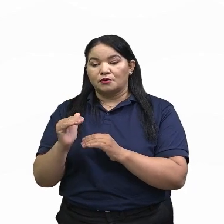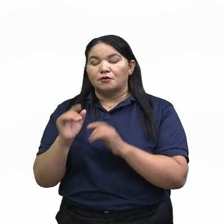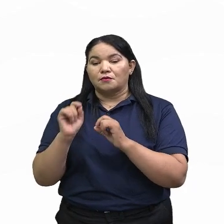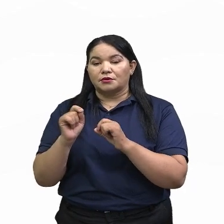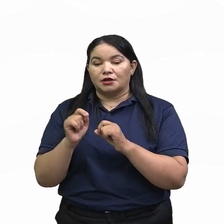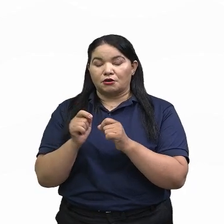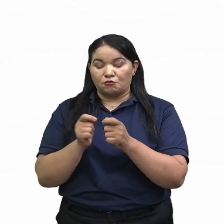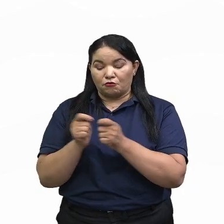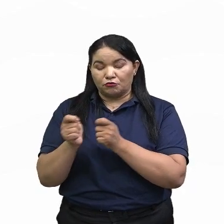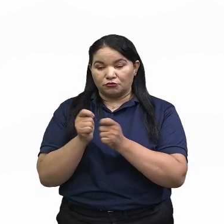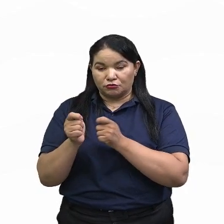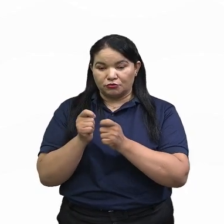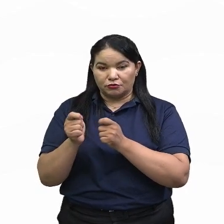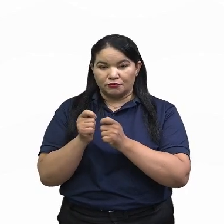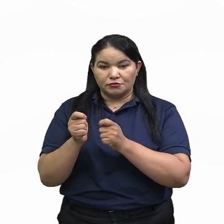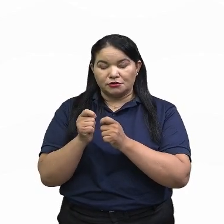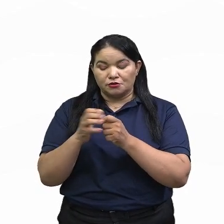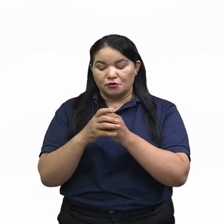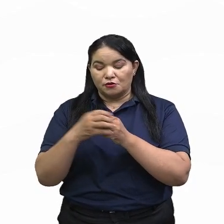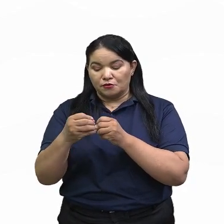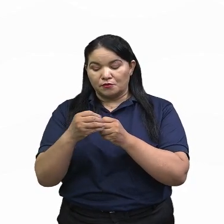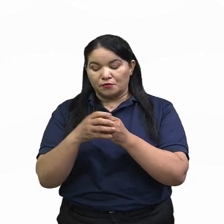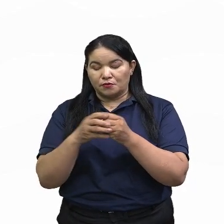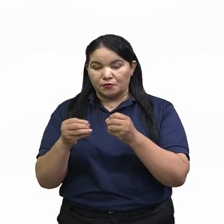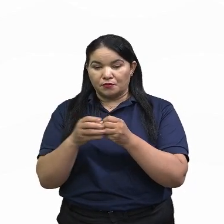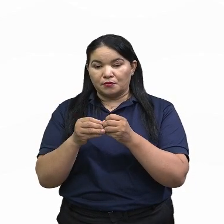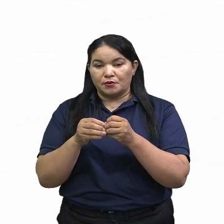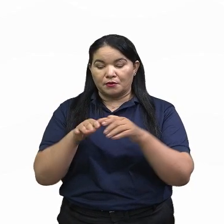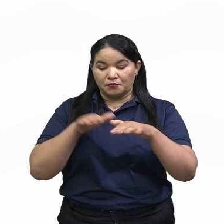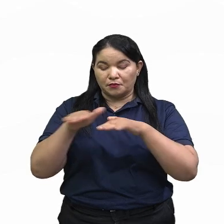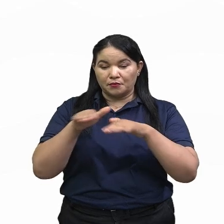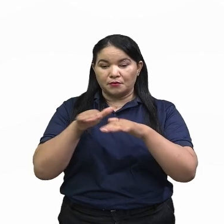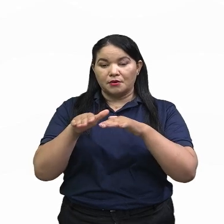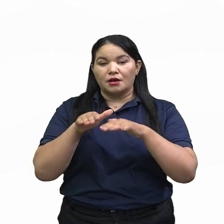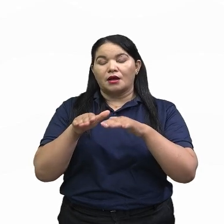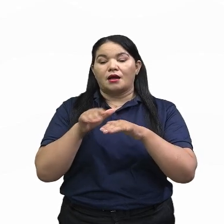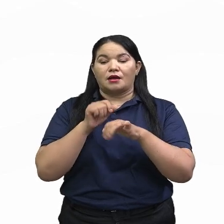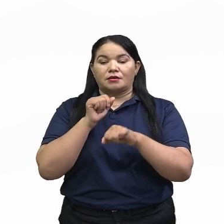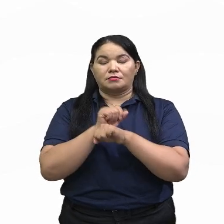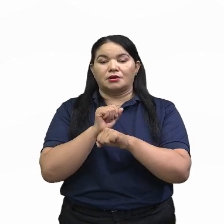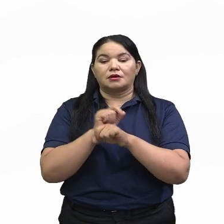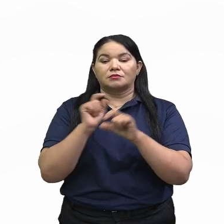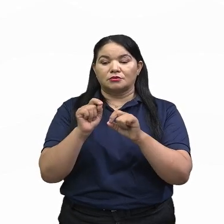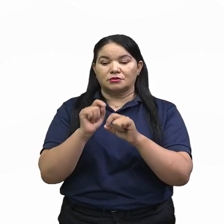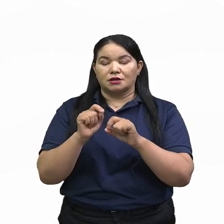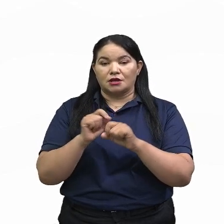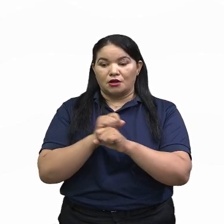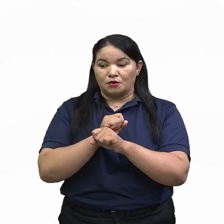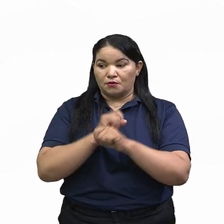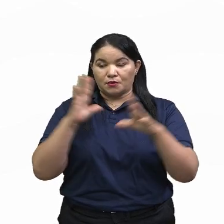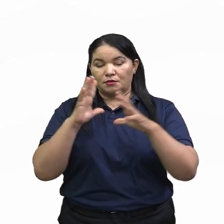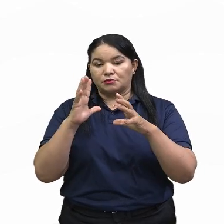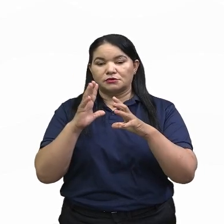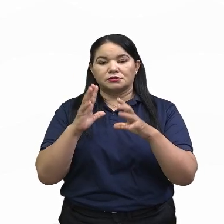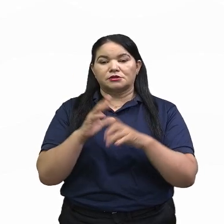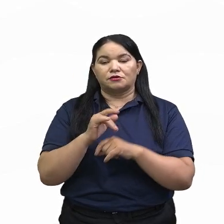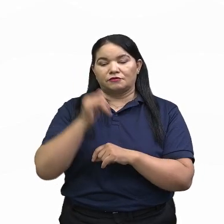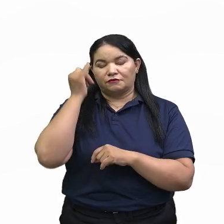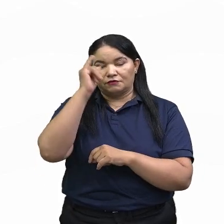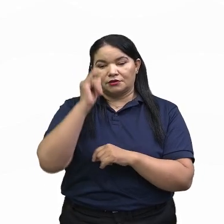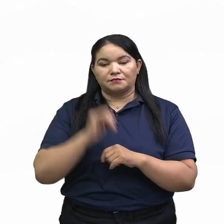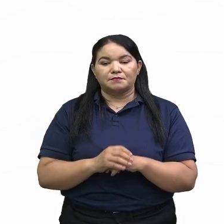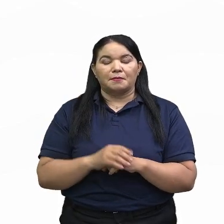fissão, desacelerando a ação dos nêutrons, para que não ocorra uma explosão. E a esse tipo